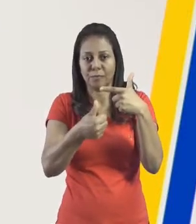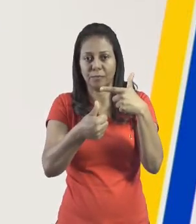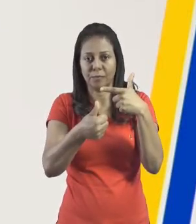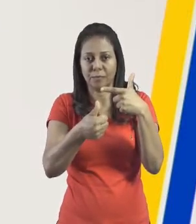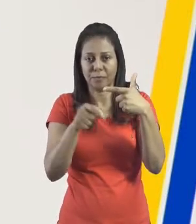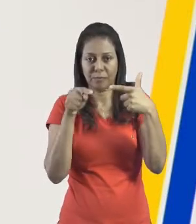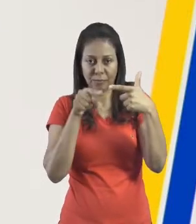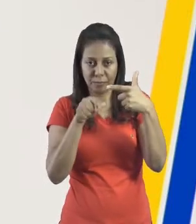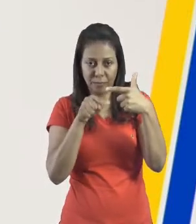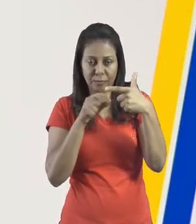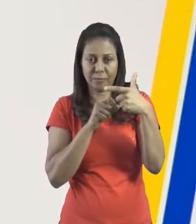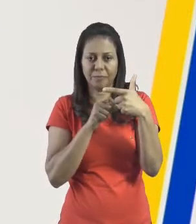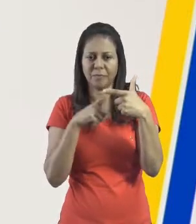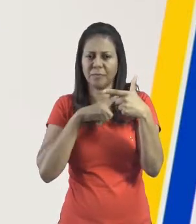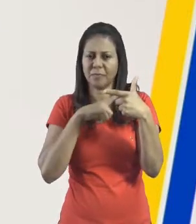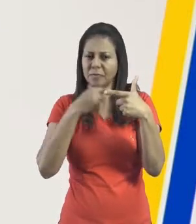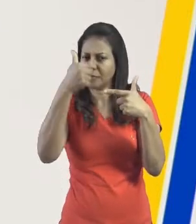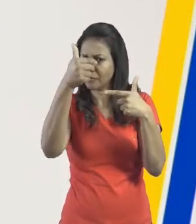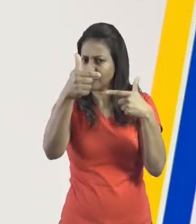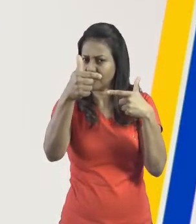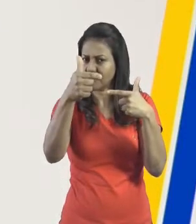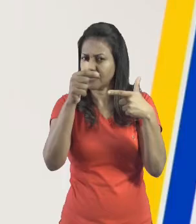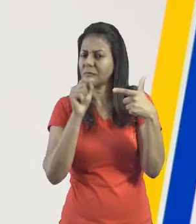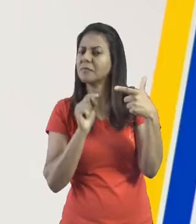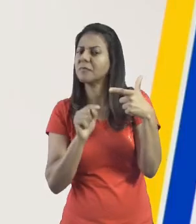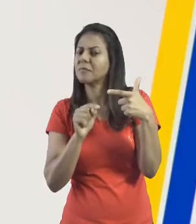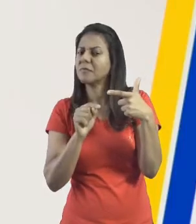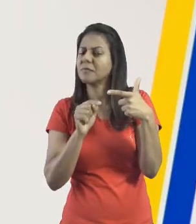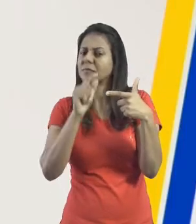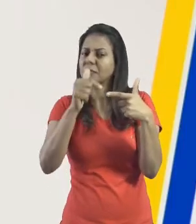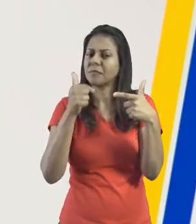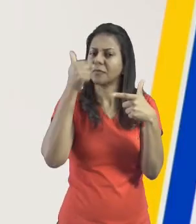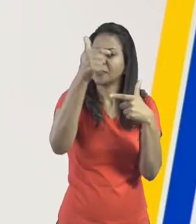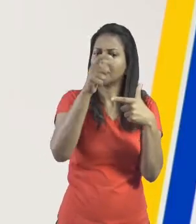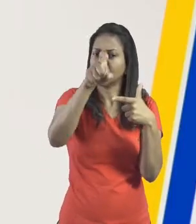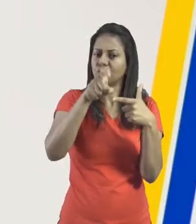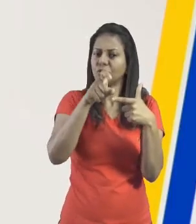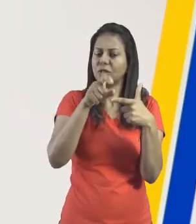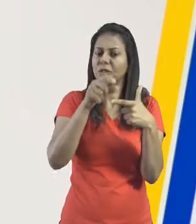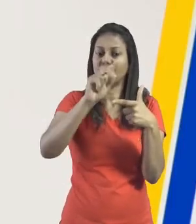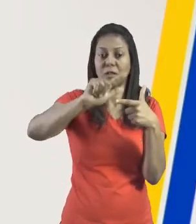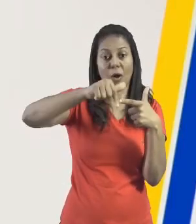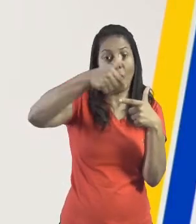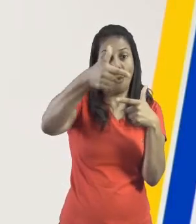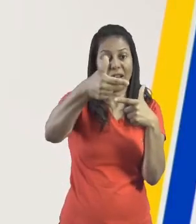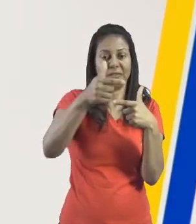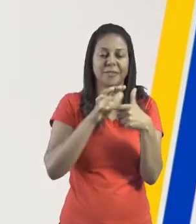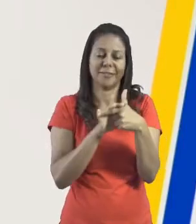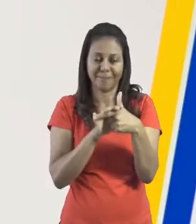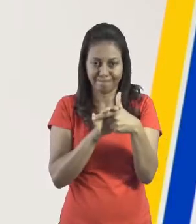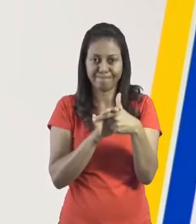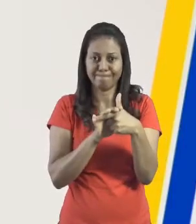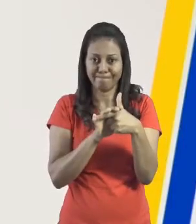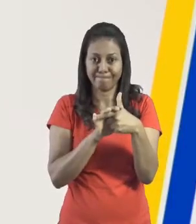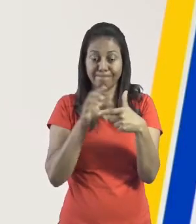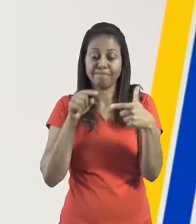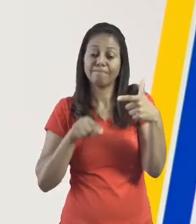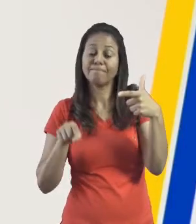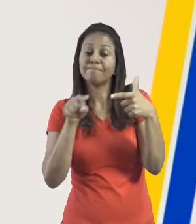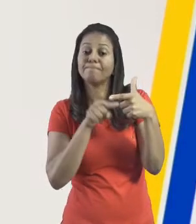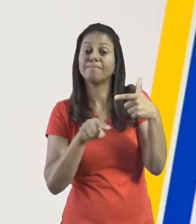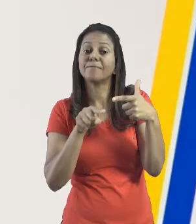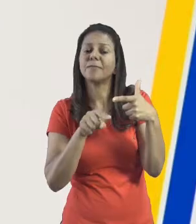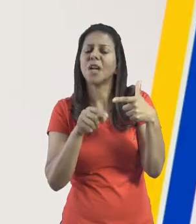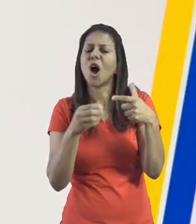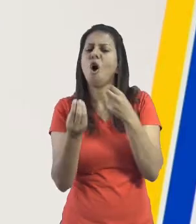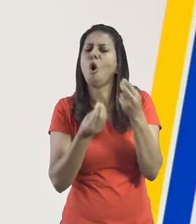agora, nós temos um 2, só que ele está acima do x. Ou seja, nós temos x ao quadrado. E eu quero me livrar